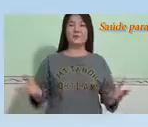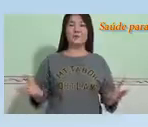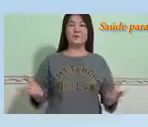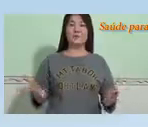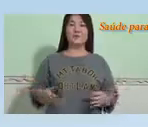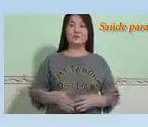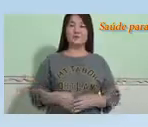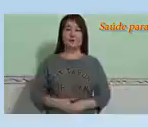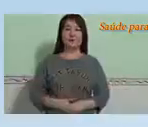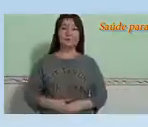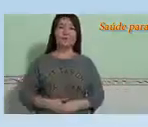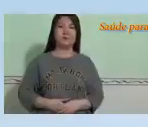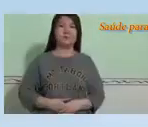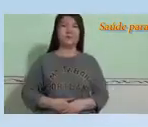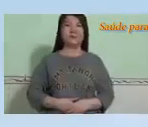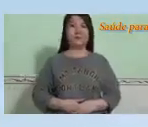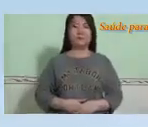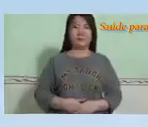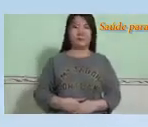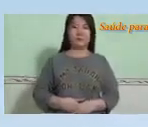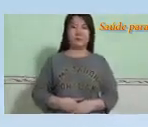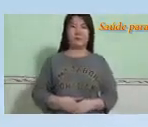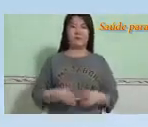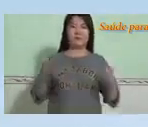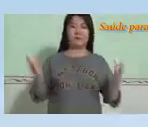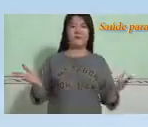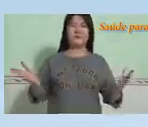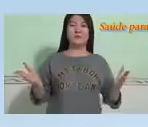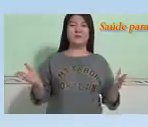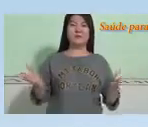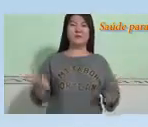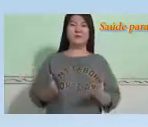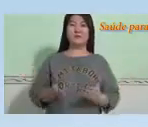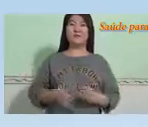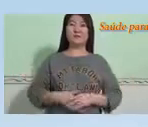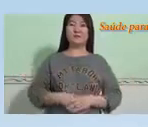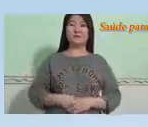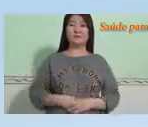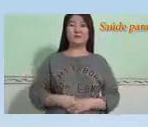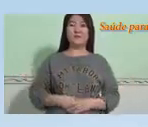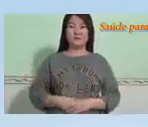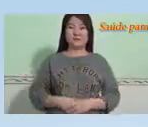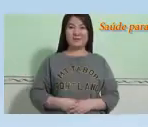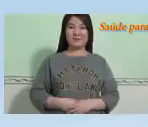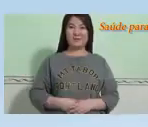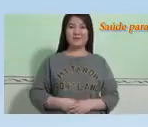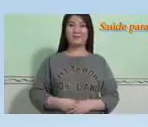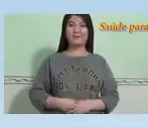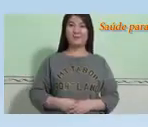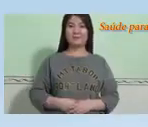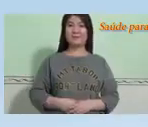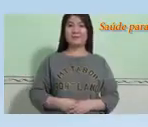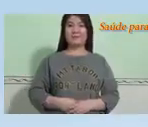Além disso, a fisioterapia também ajuda a mobilizar as articulações e os músculos do peito, costas e